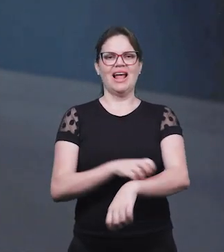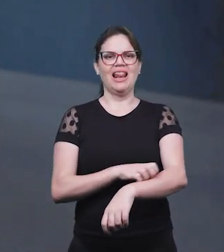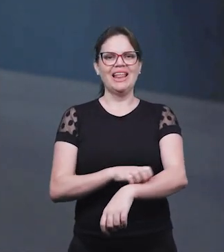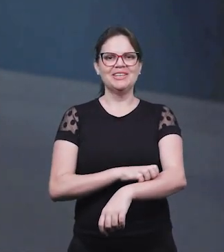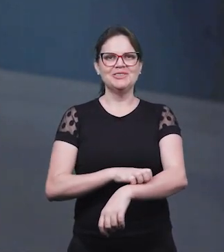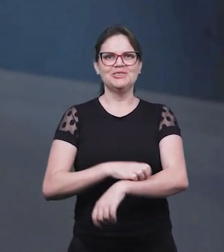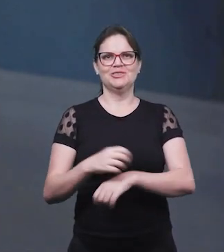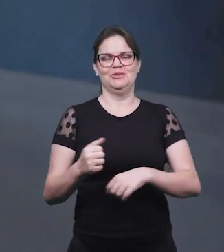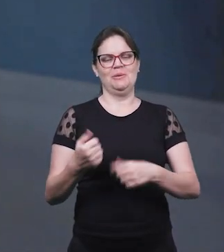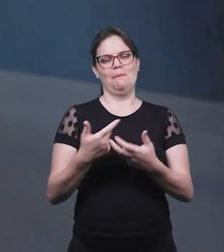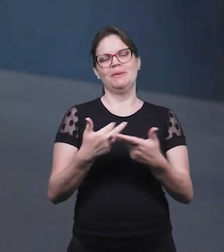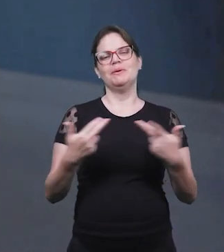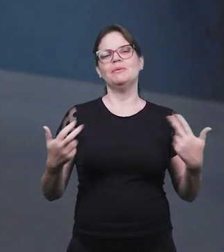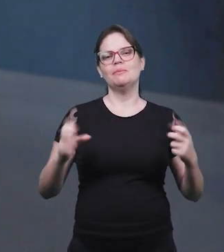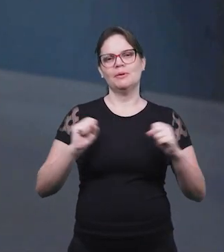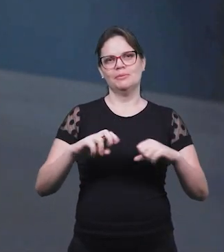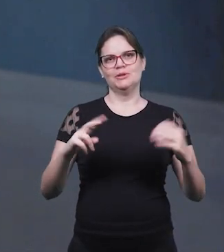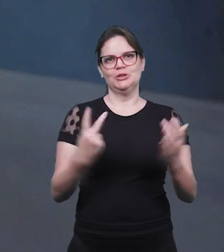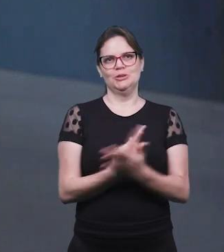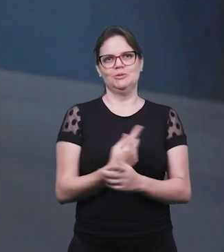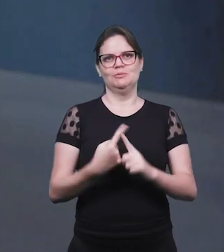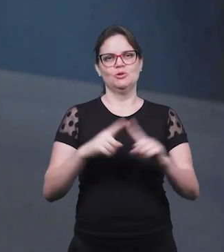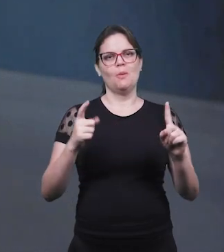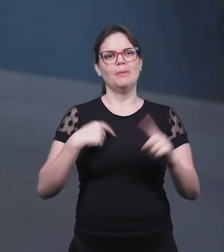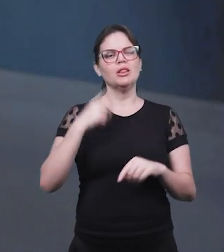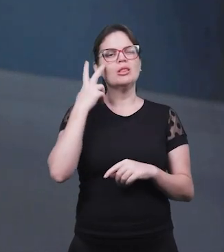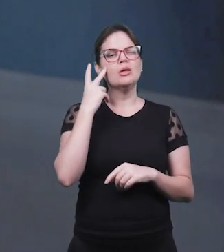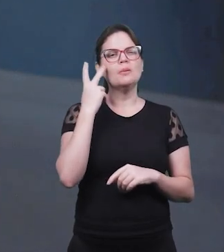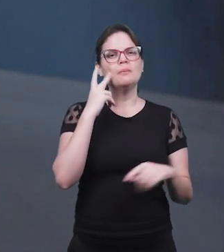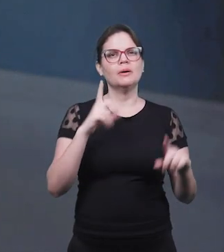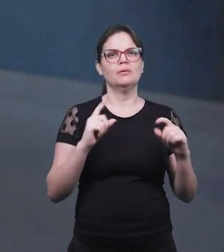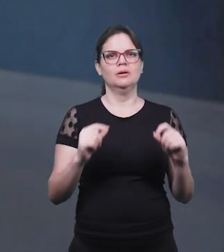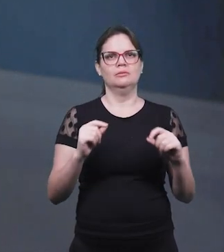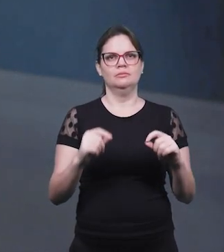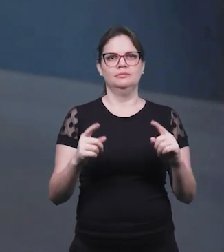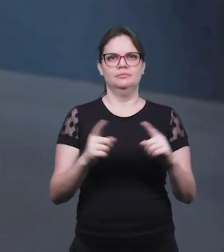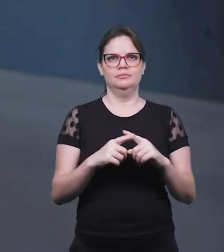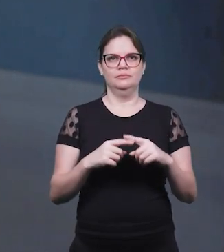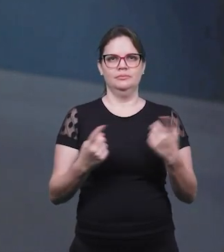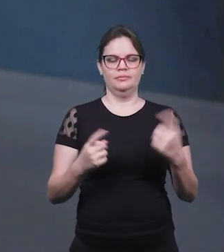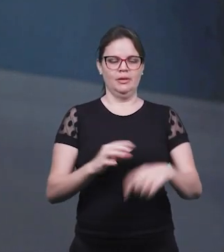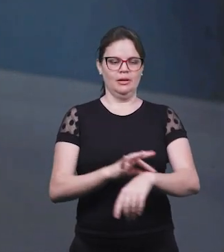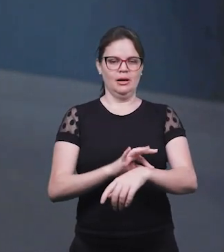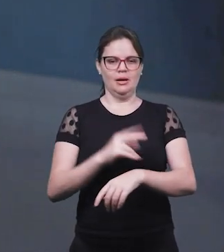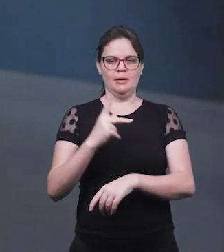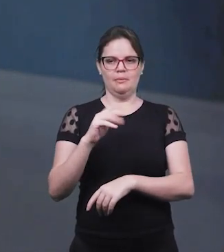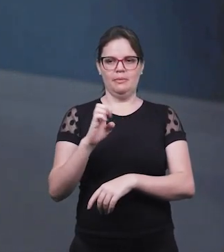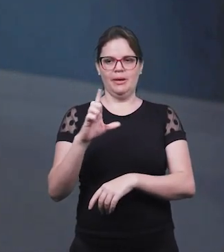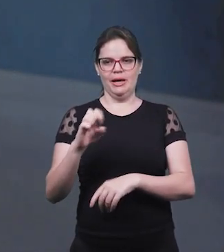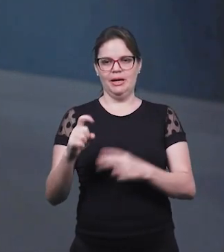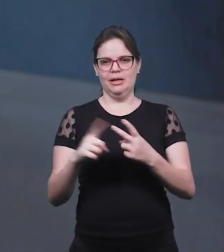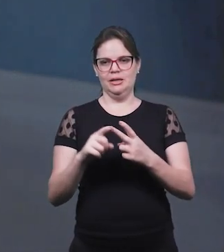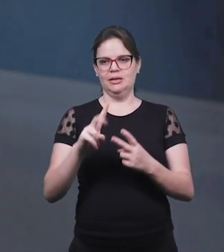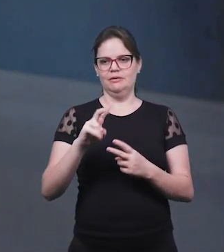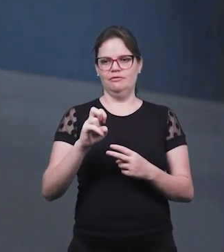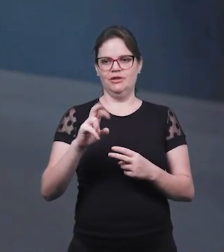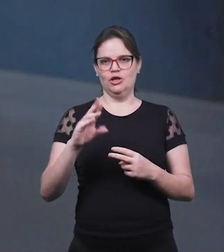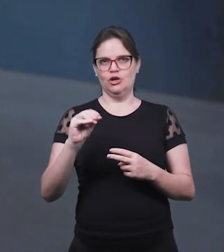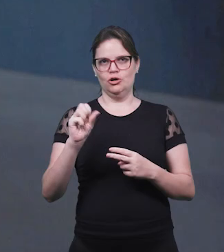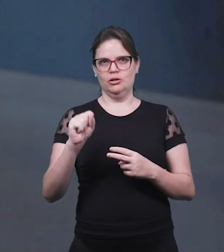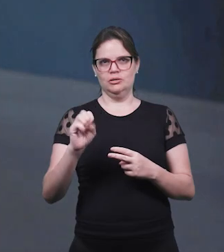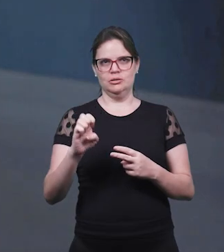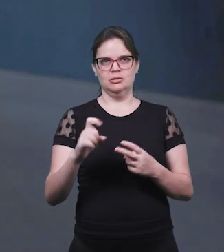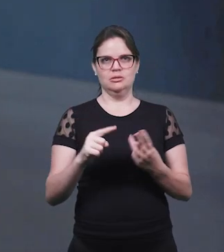alergias, uma infinidade, mas os mais comuns mesmos são problemas de pele, viroses